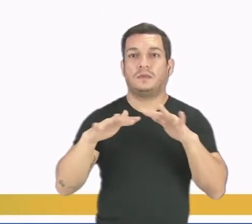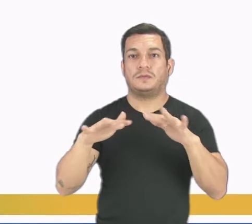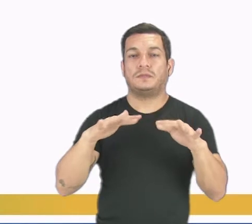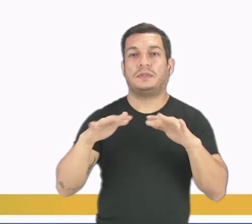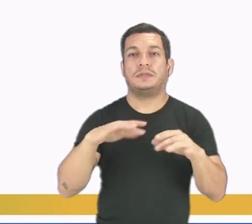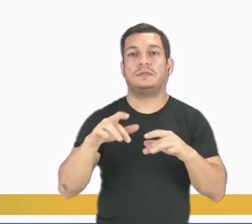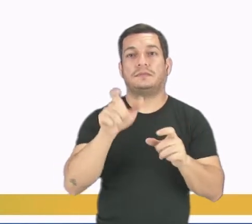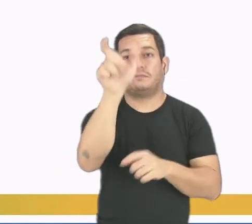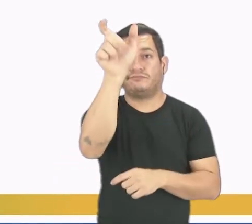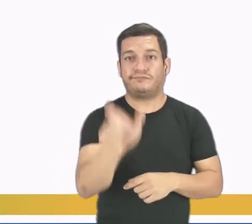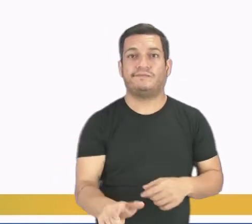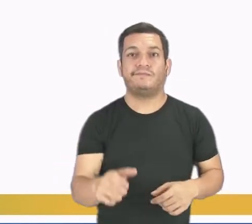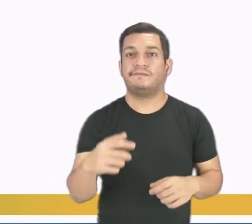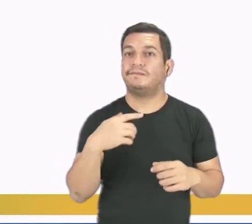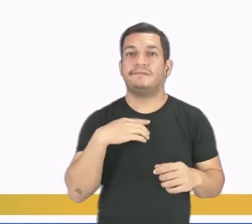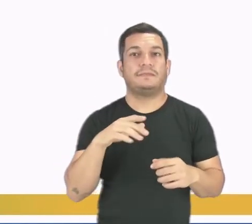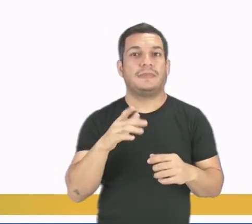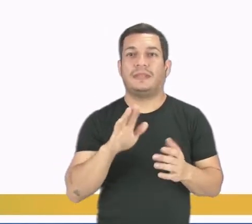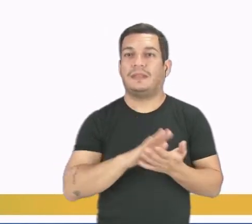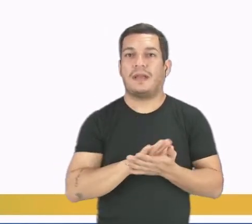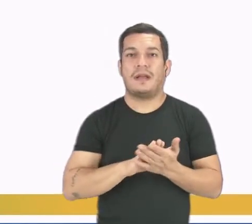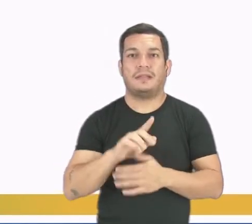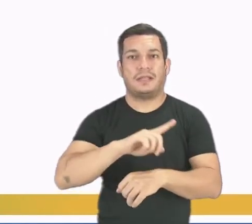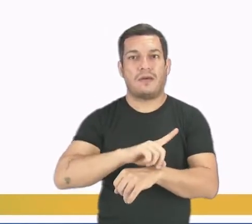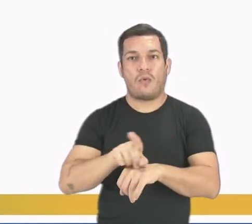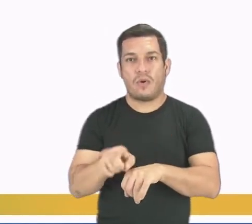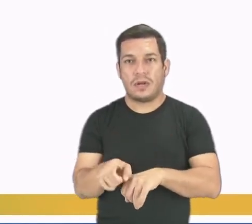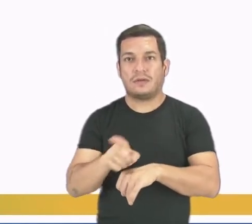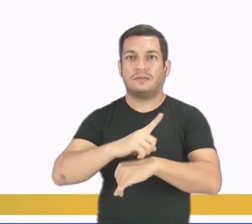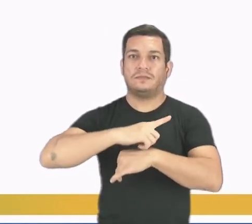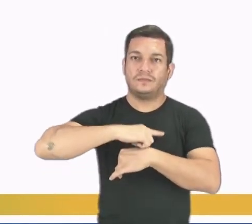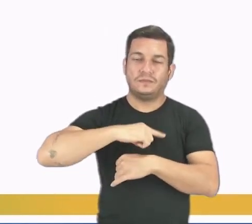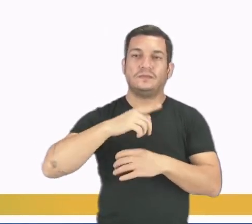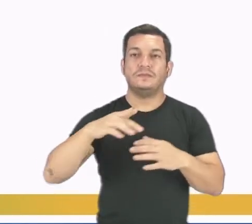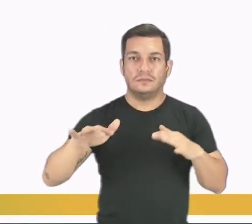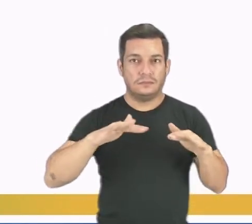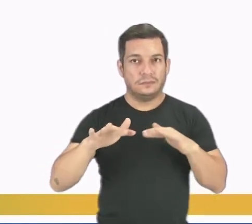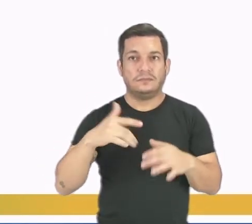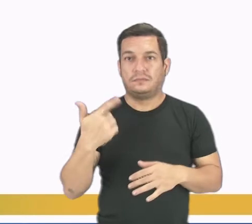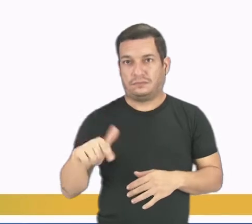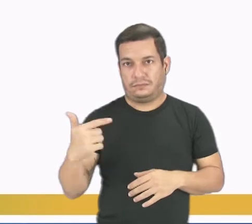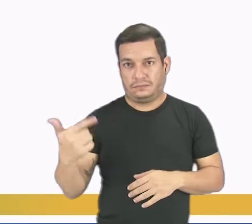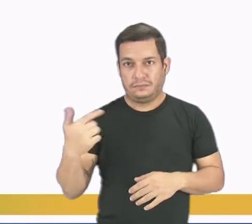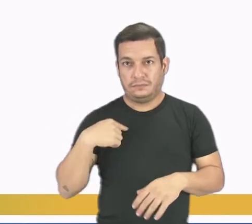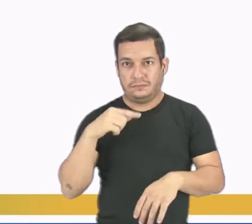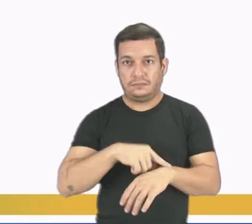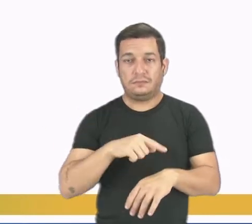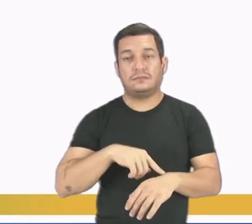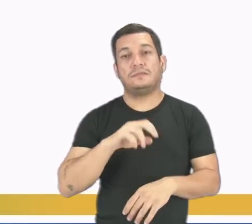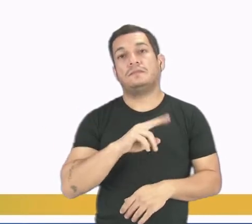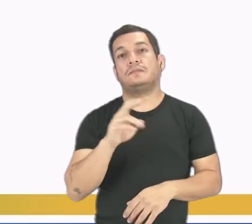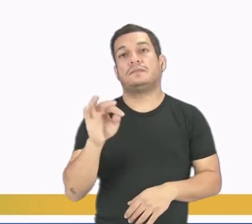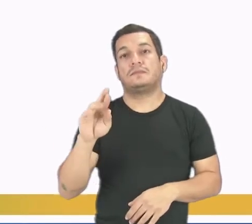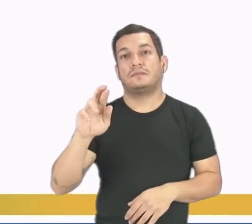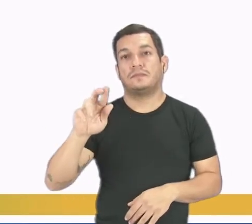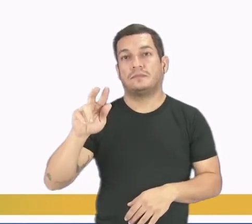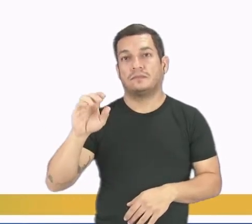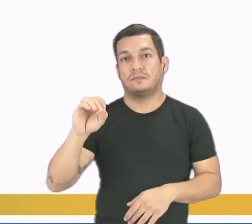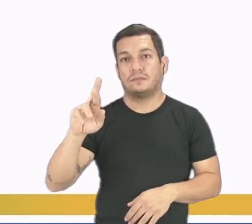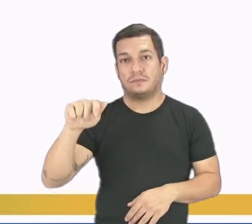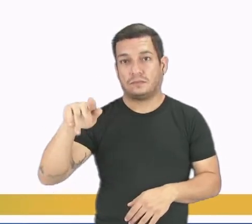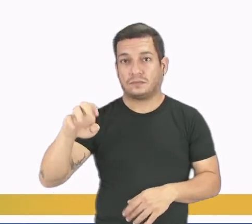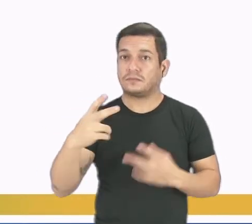na ilustração do meio, nós temos aí uma força que ela não está perpendicular, quer dizer, ela não forma 90 graus. Nesse